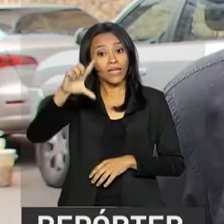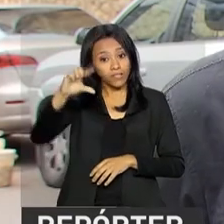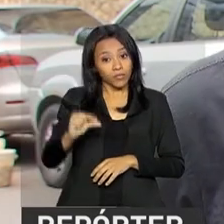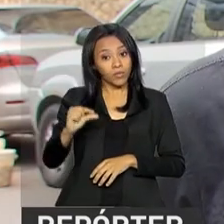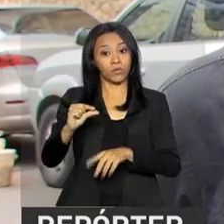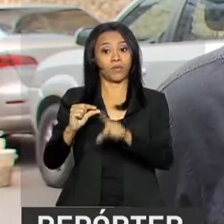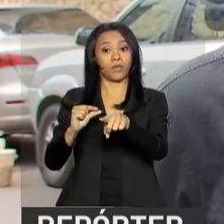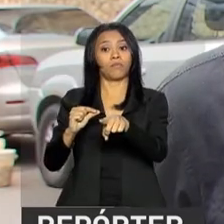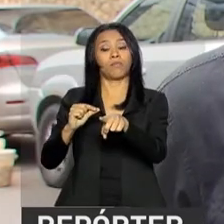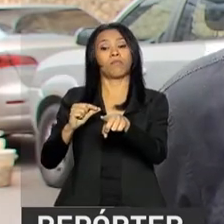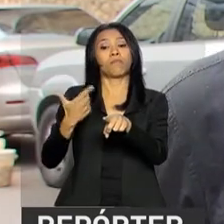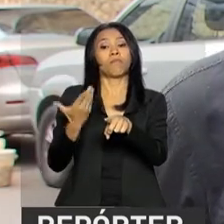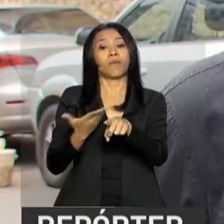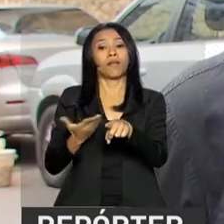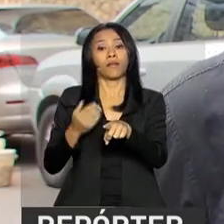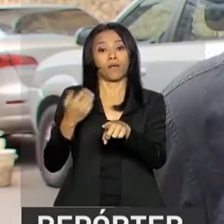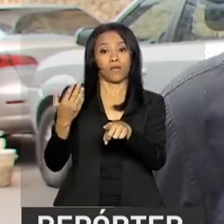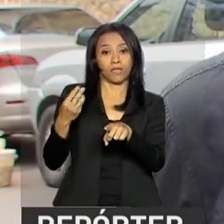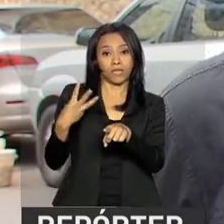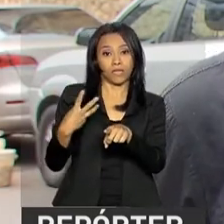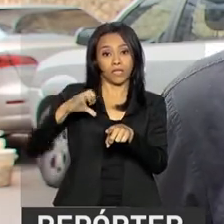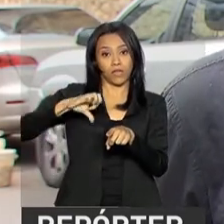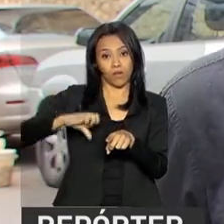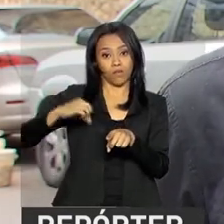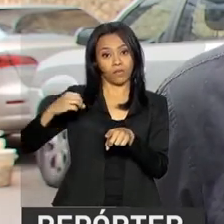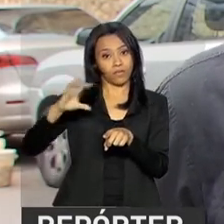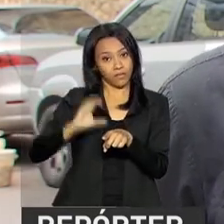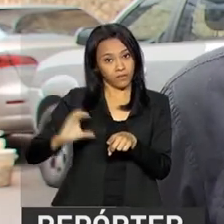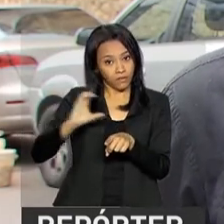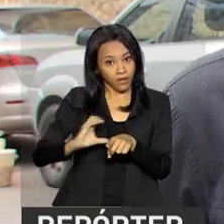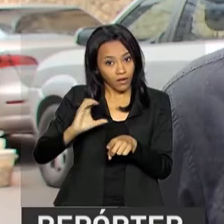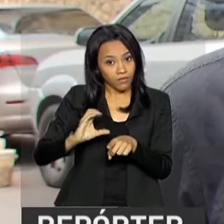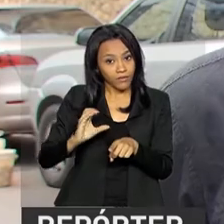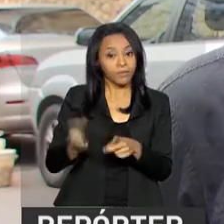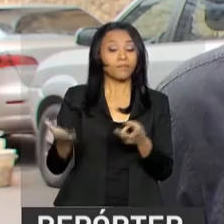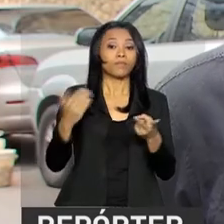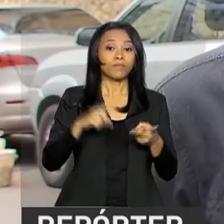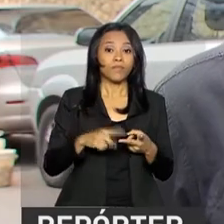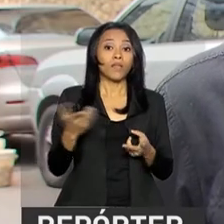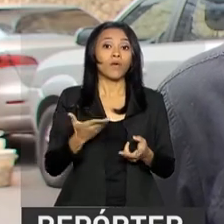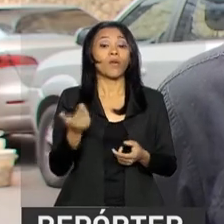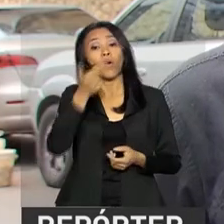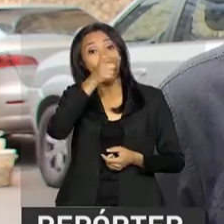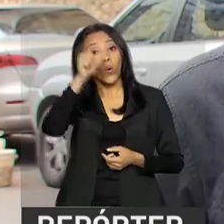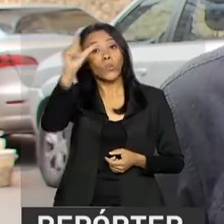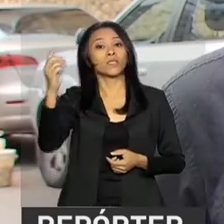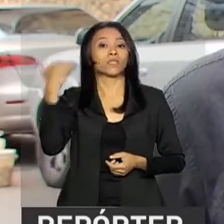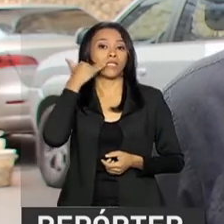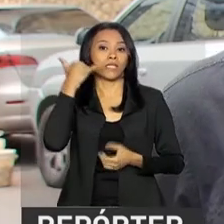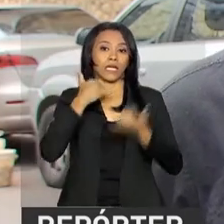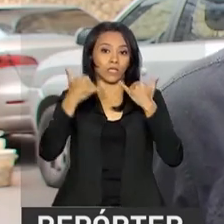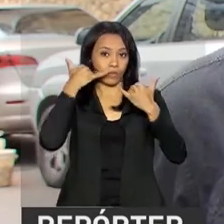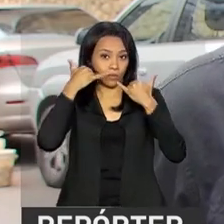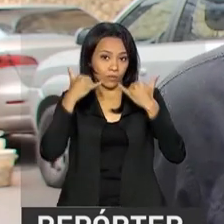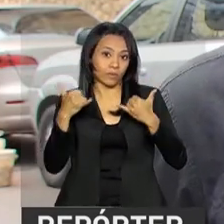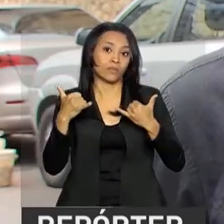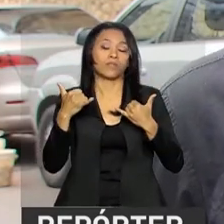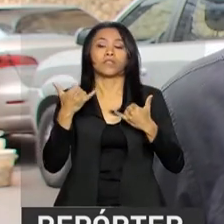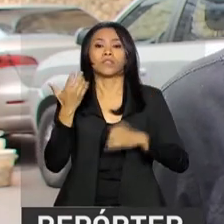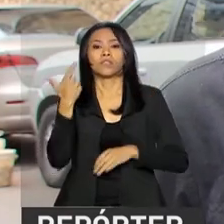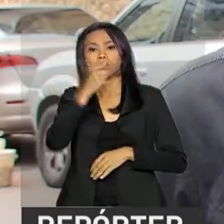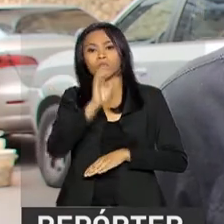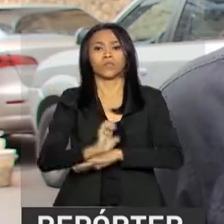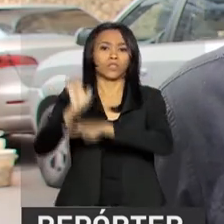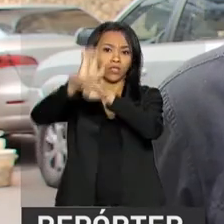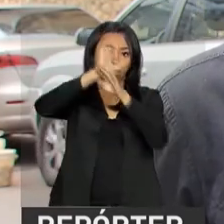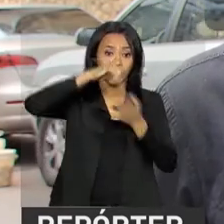59 centavos para 39 centavos. Já o valor médio das demais ligações interurbanas de